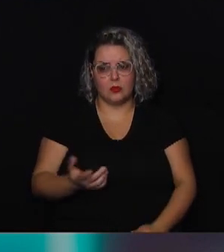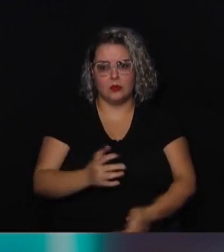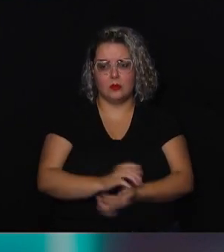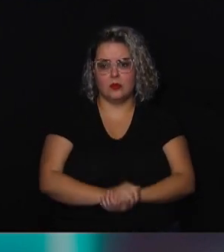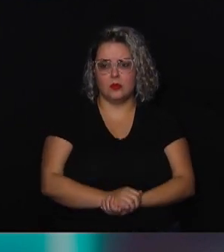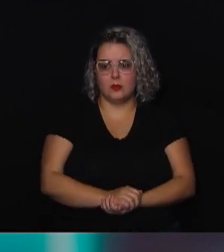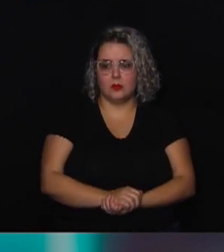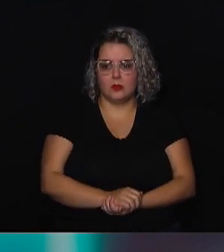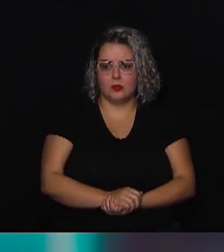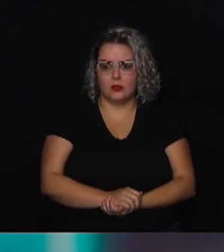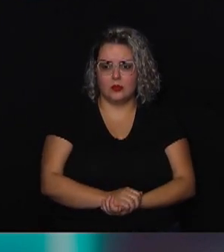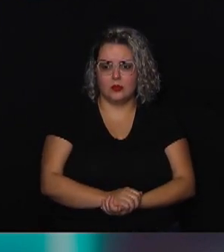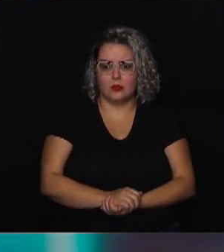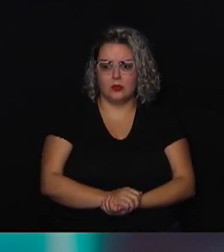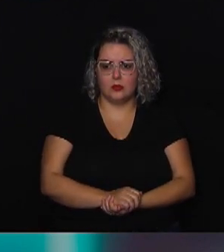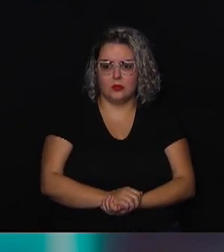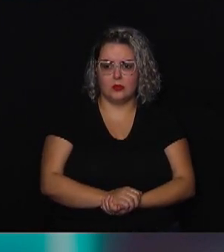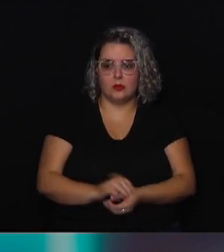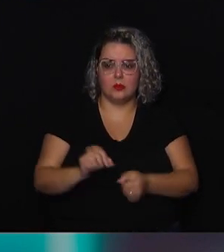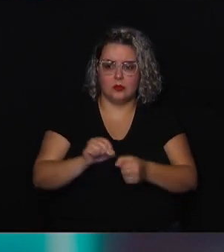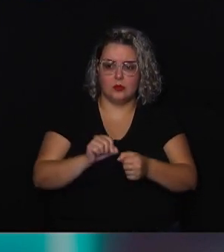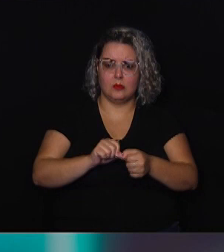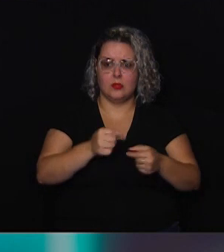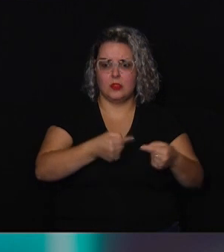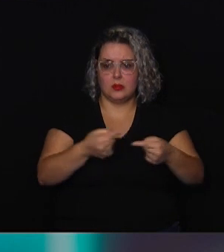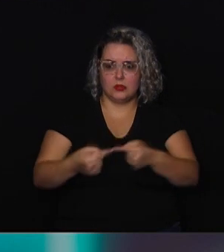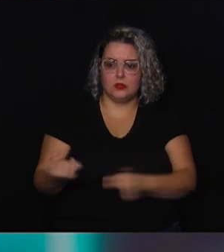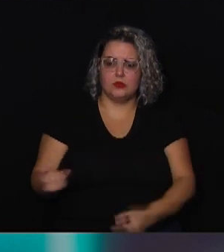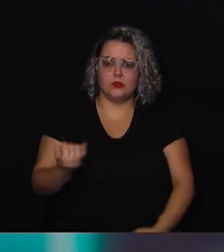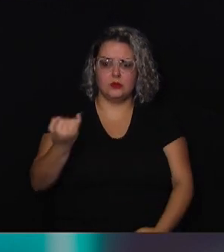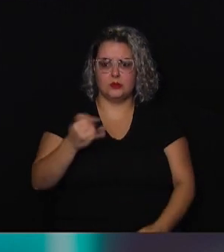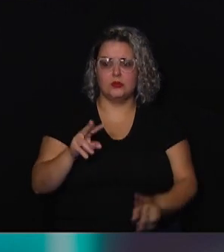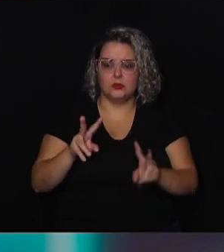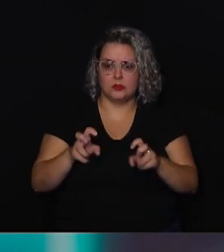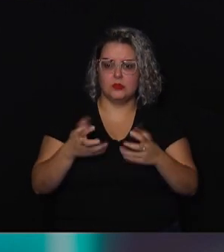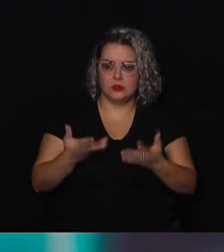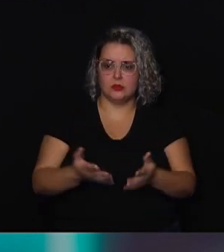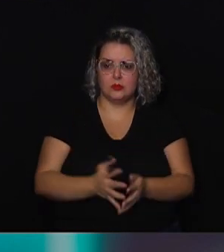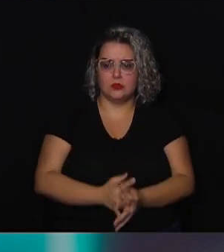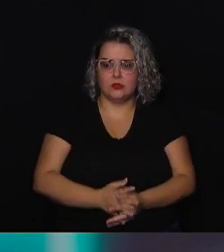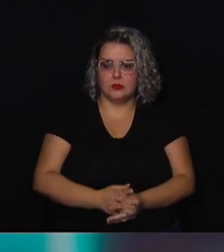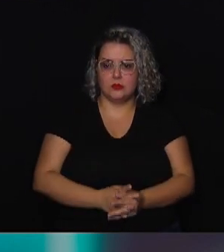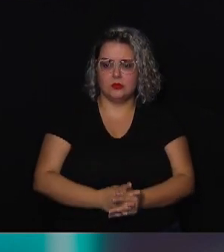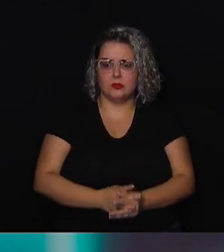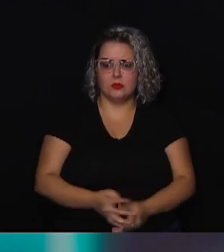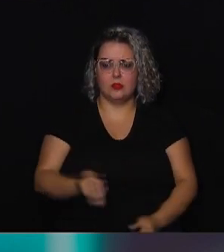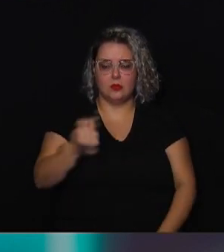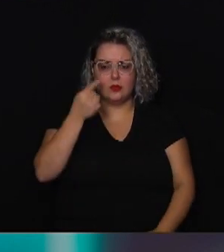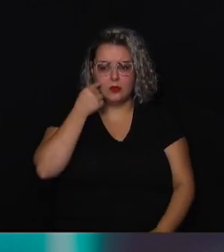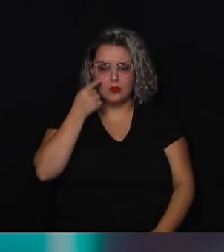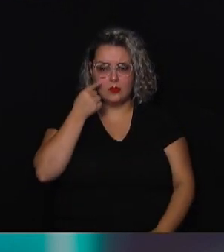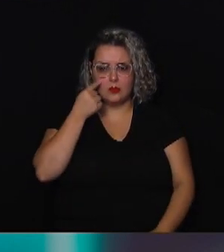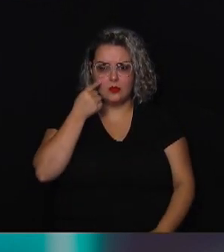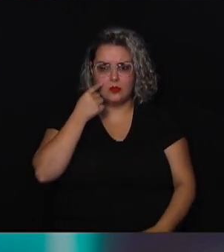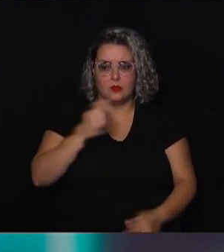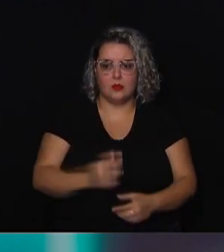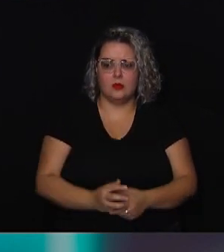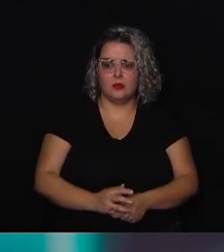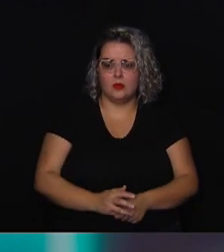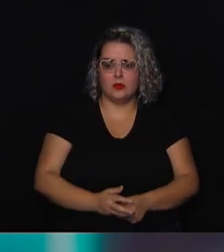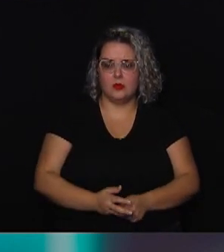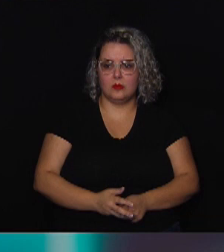Nós temos feito discussões importantes a respeito dessa temática, observamos que há uma